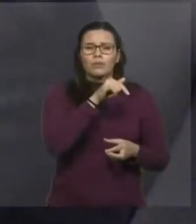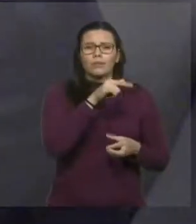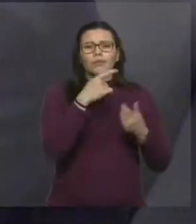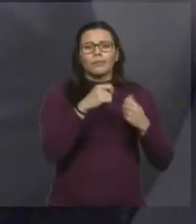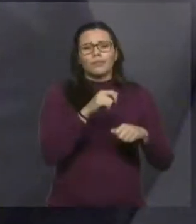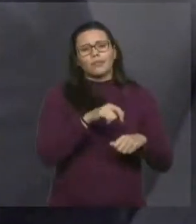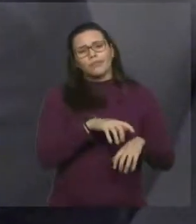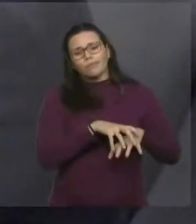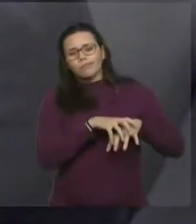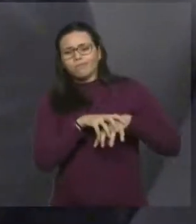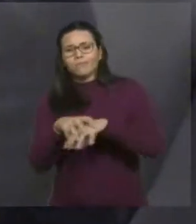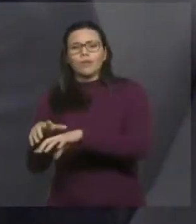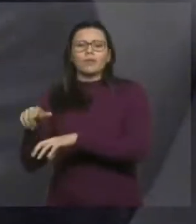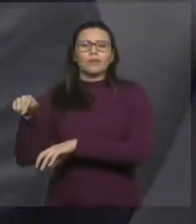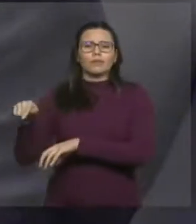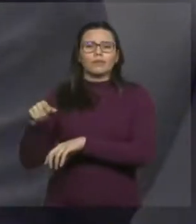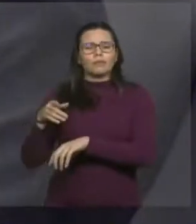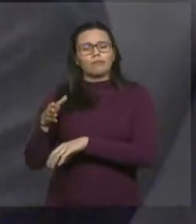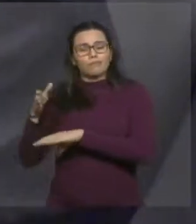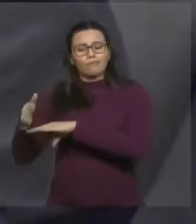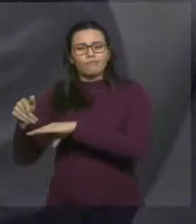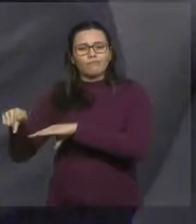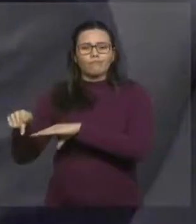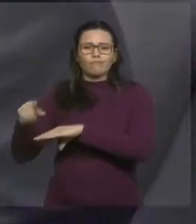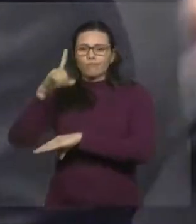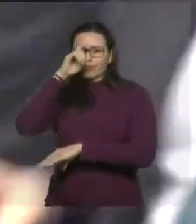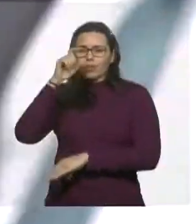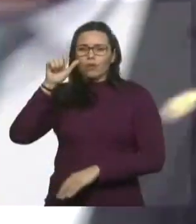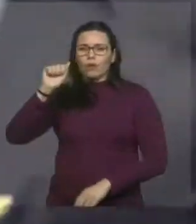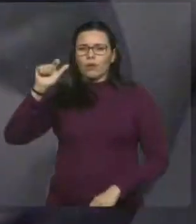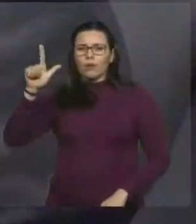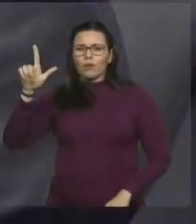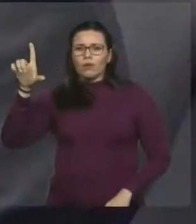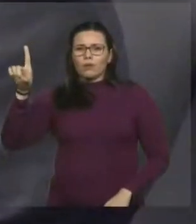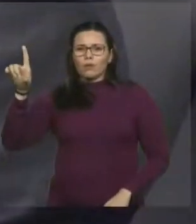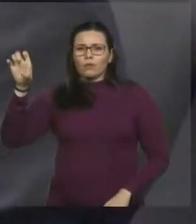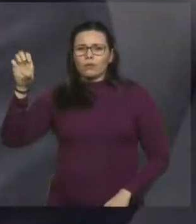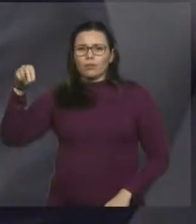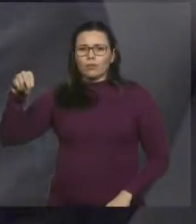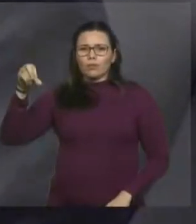específico só da doença. E aí as demandas vão acumulando.